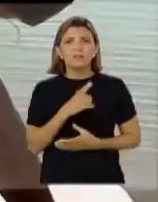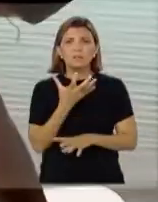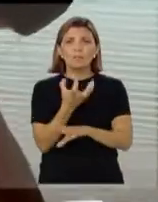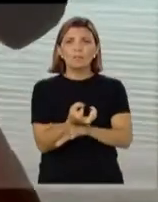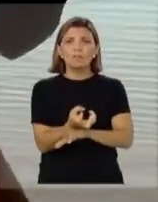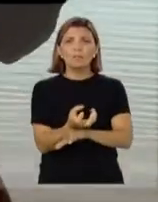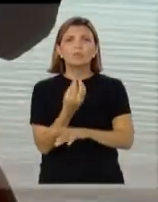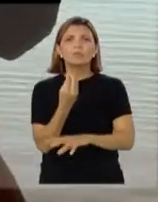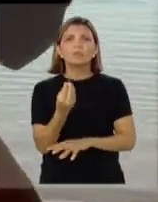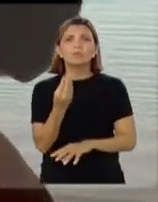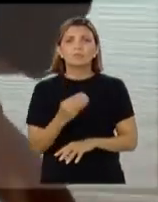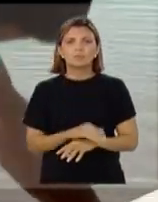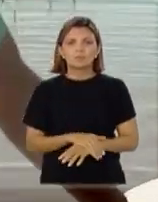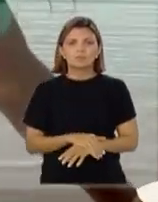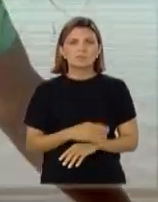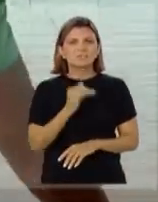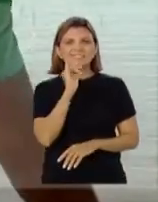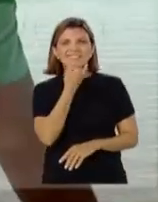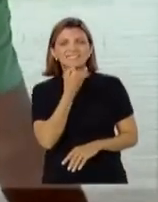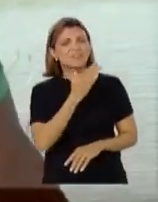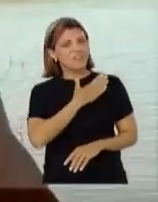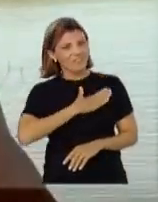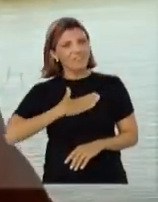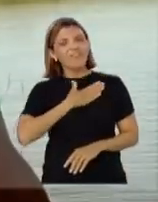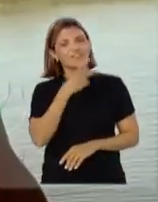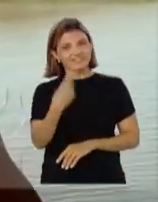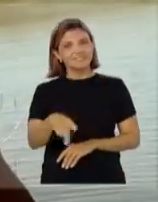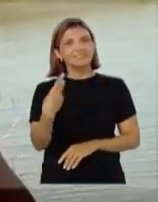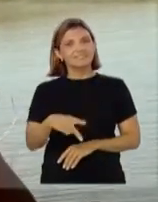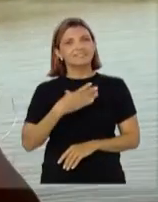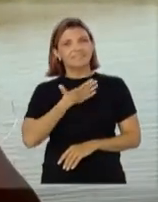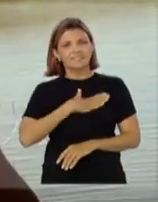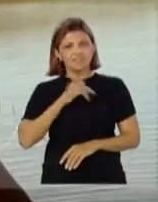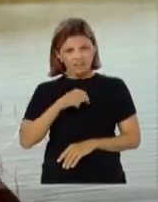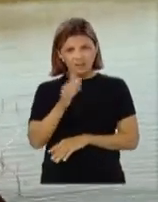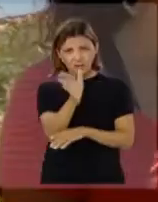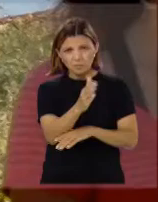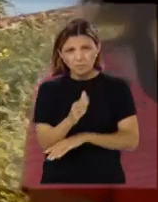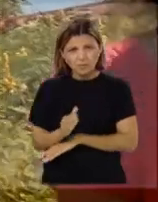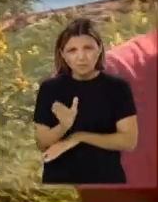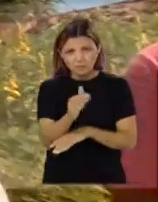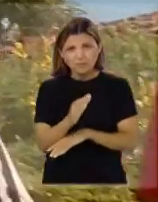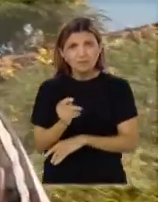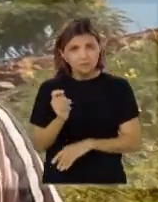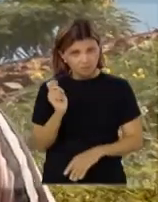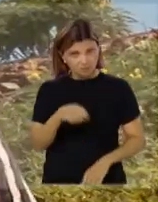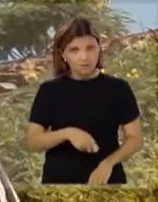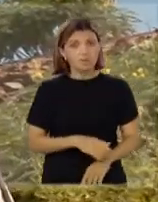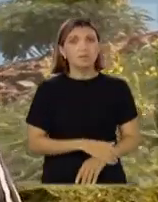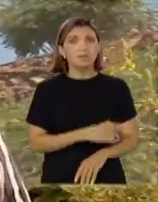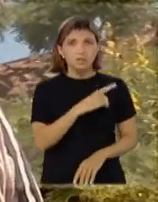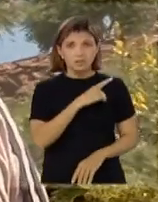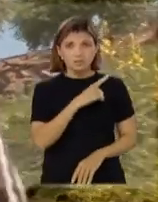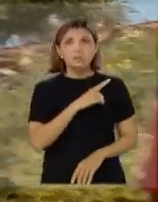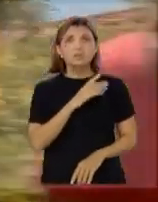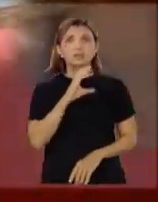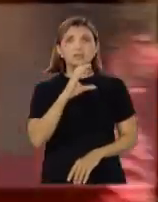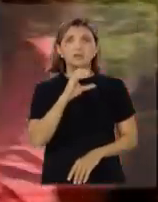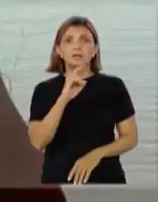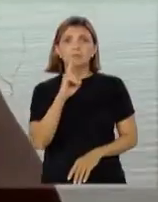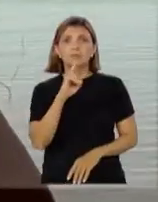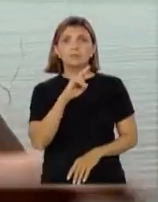pra tudo que é lado. E aqui é só secura. Olha. É, mas não fica aperreado não, que eu gosto daqui assim mesmo. Mas Tony, dá pra criar peixe aí no açude? Ih, não